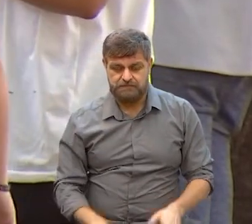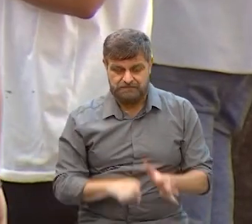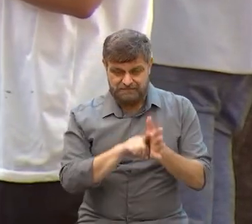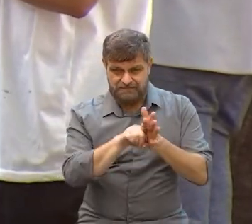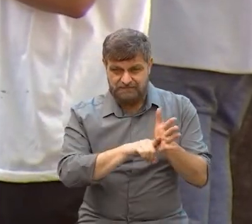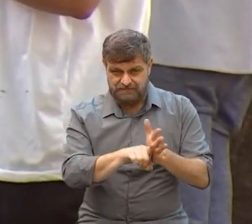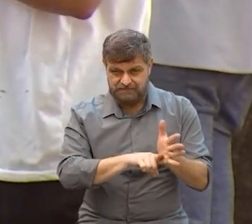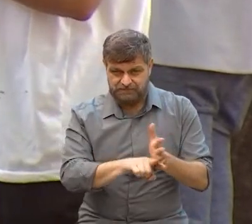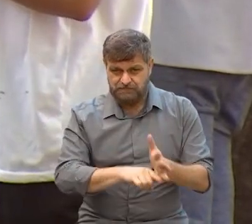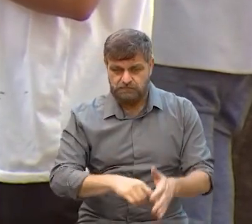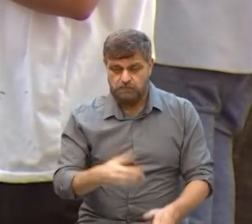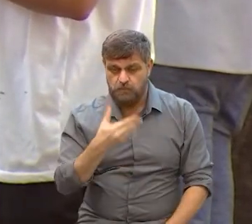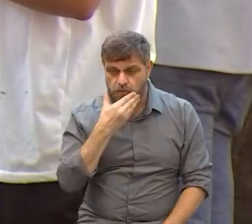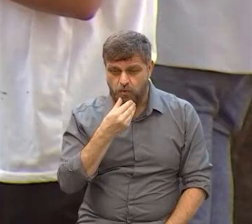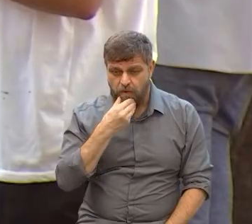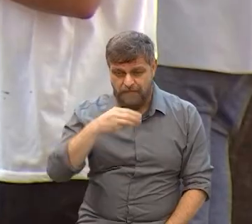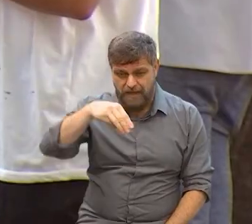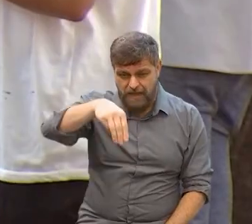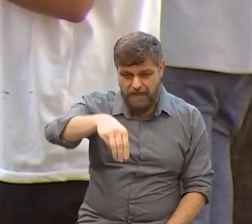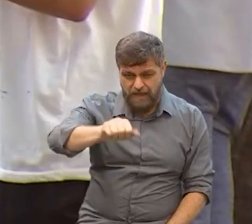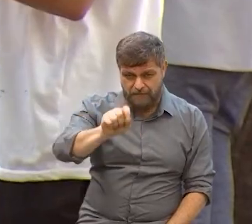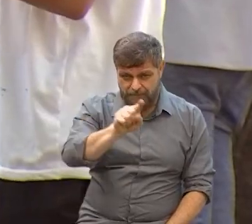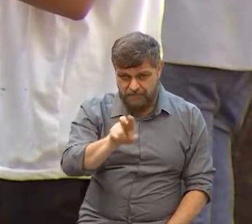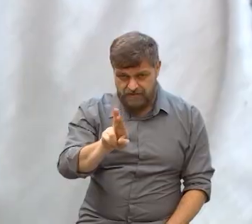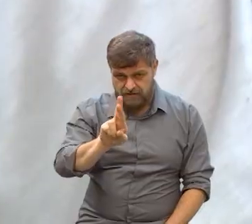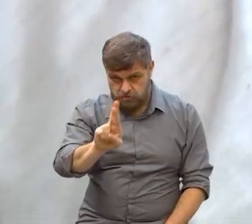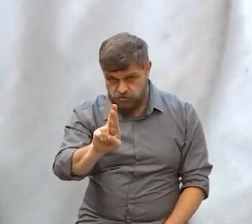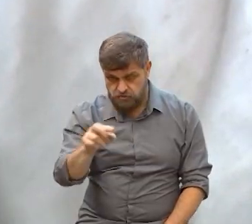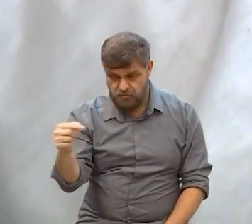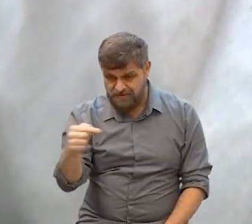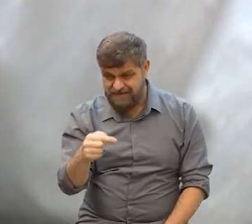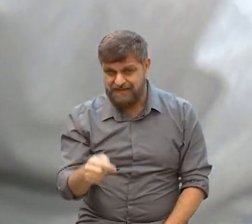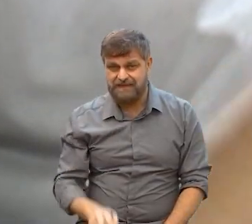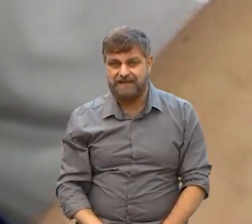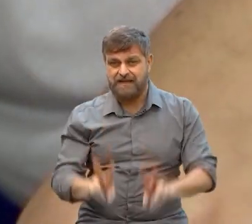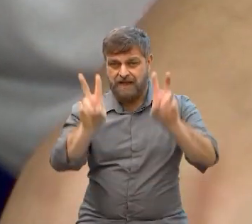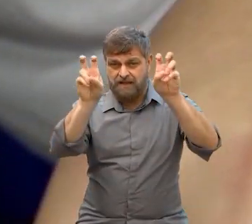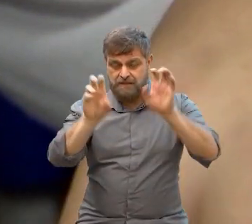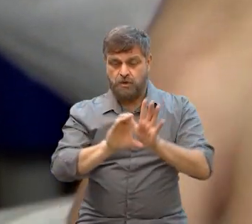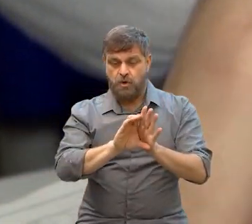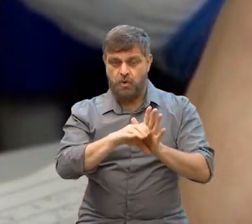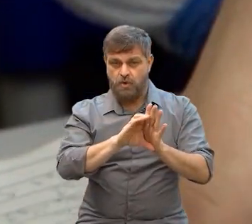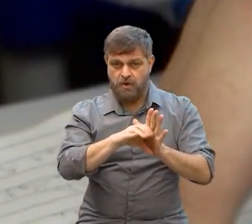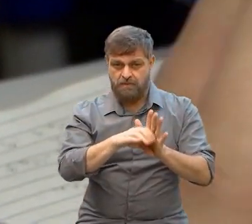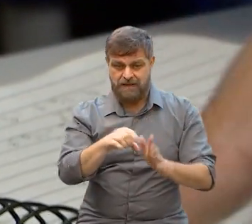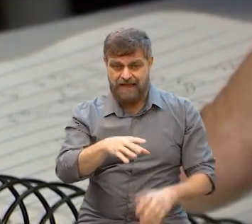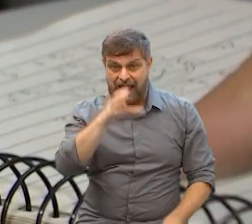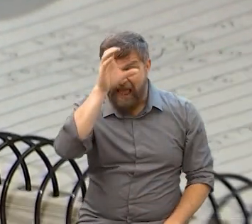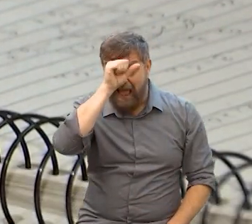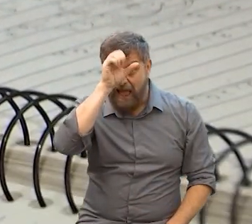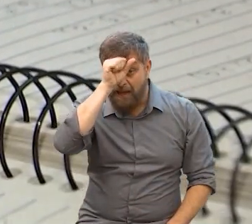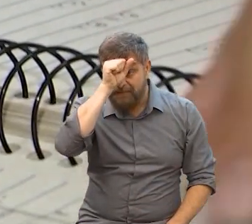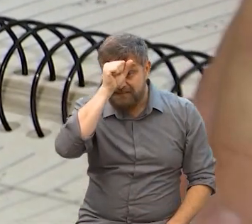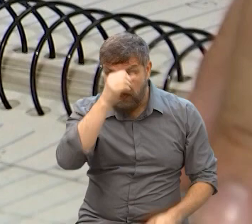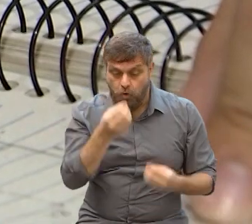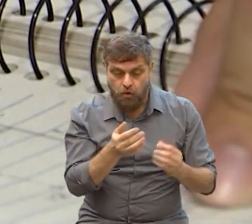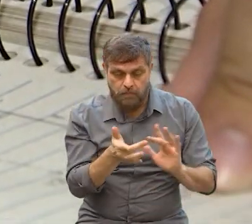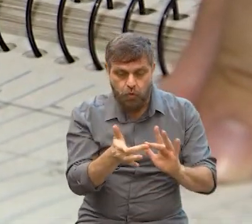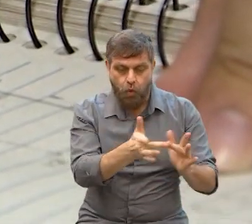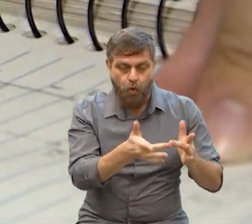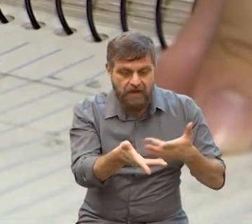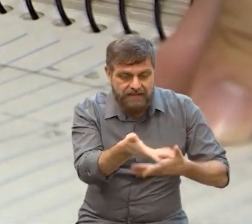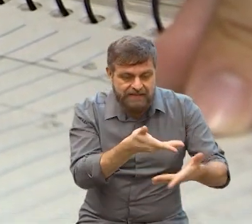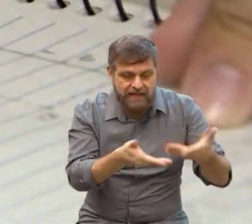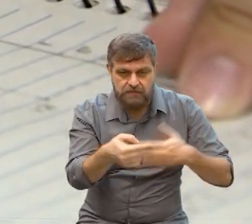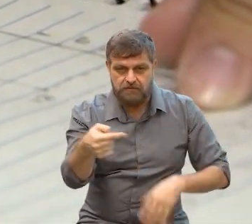pesquisador, que é o Eric Mazur, que fala sobre o peer structure, que é a aprendizagem pelos pares, que essa é